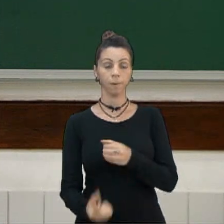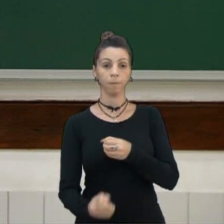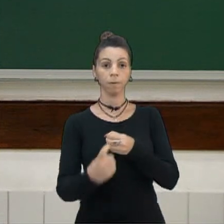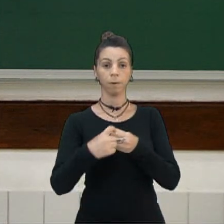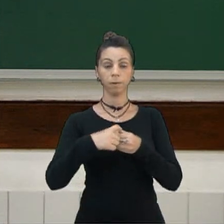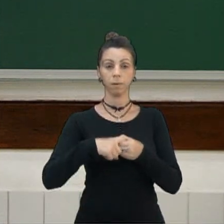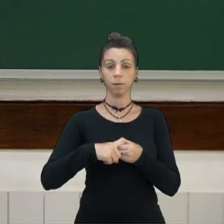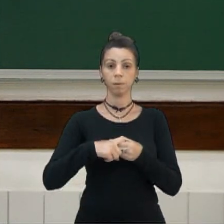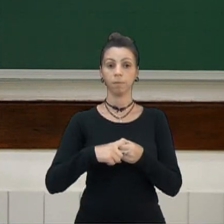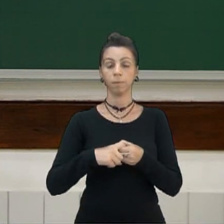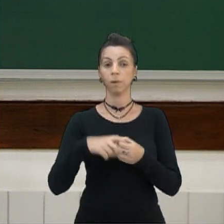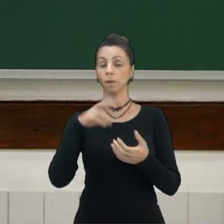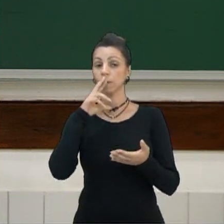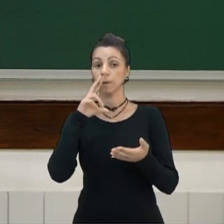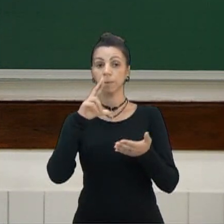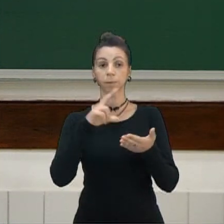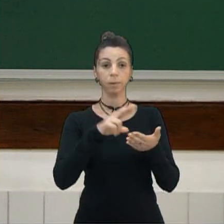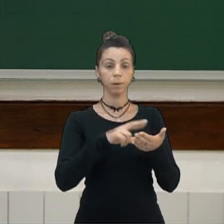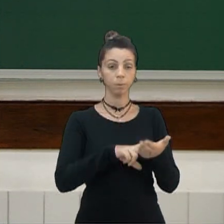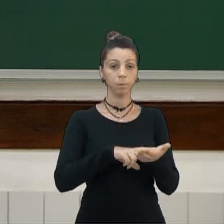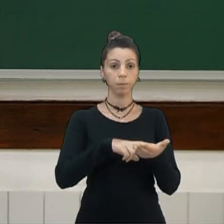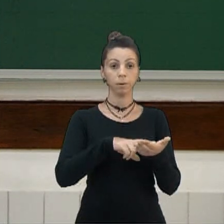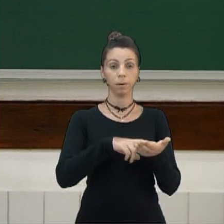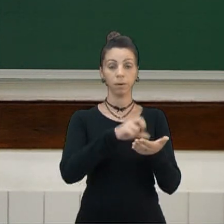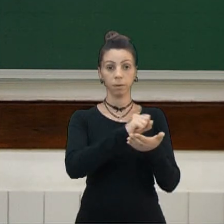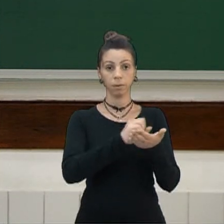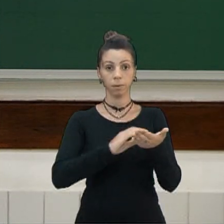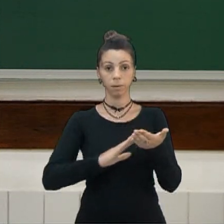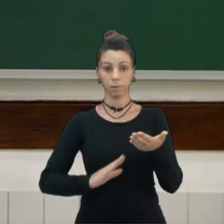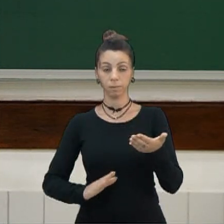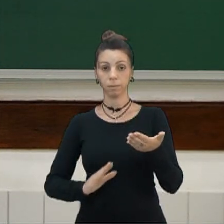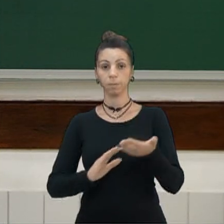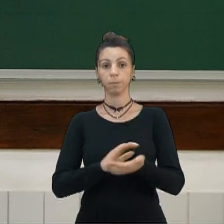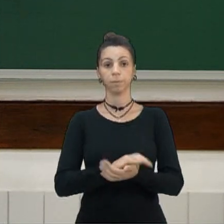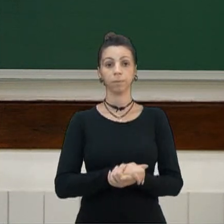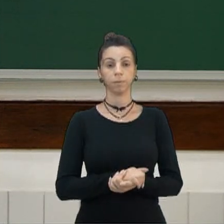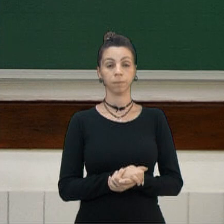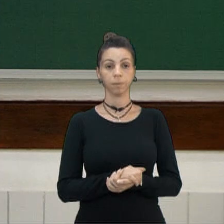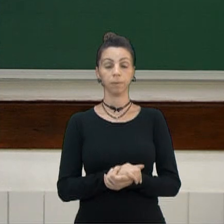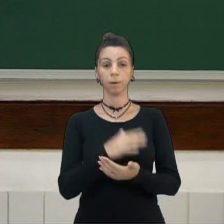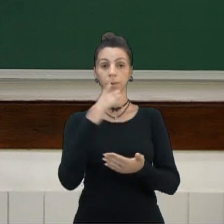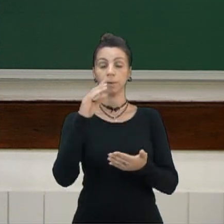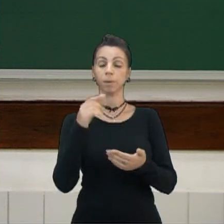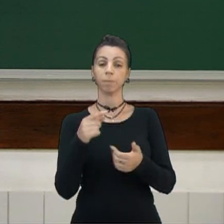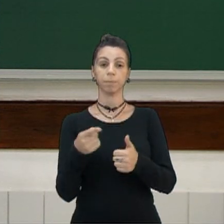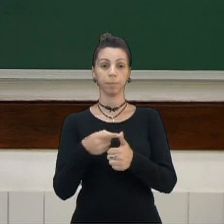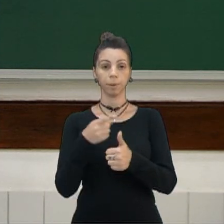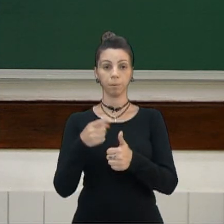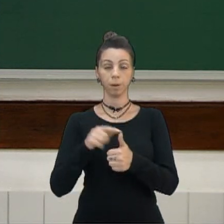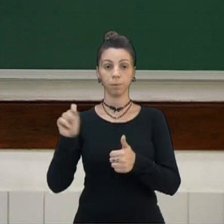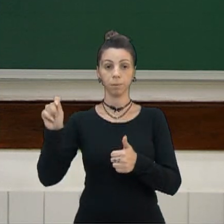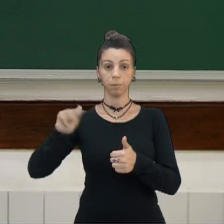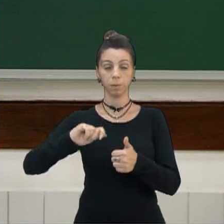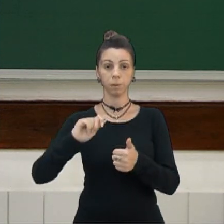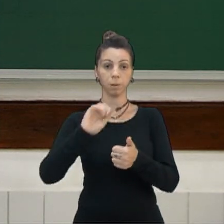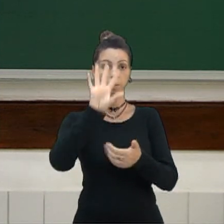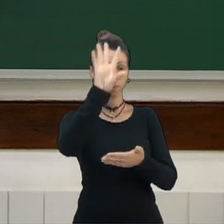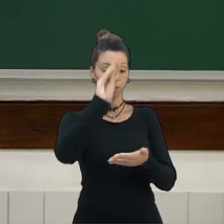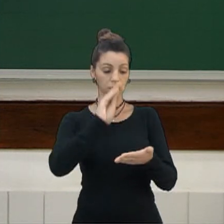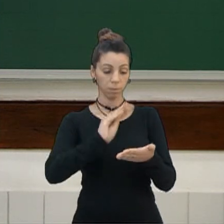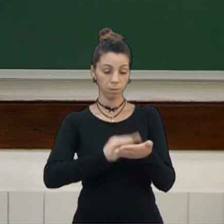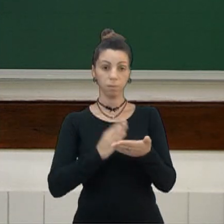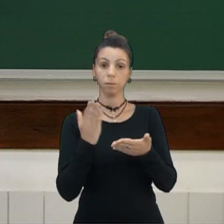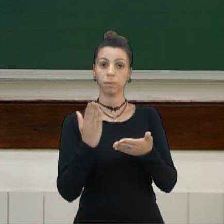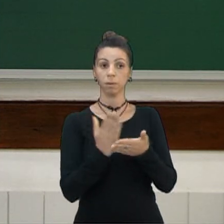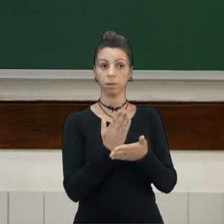voltamos, então, a responder o slide que eu tinha deixado vocês, primeiramente, anotar no caderno, né, que vocês têm que anotar no caderno